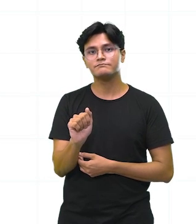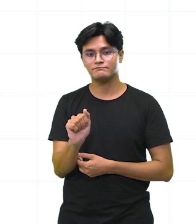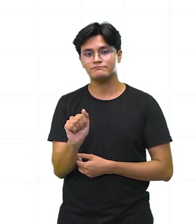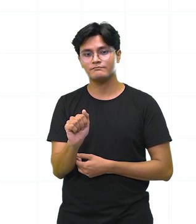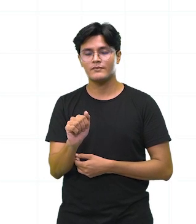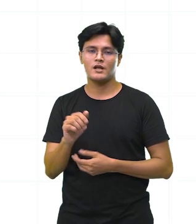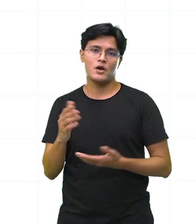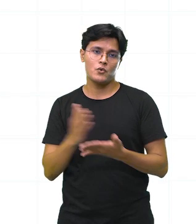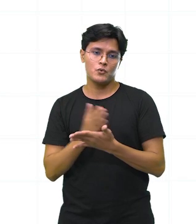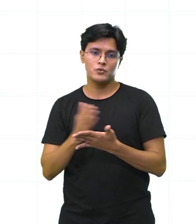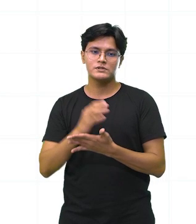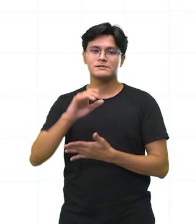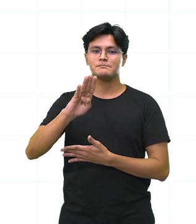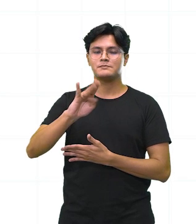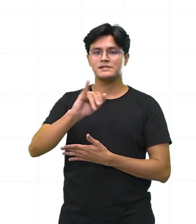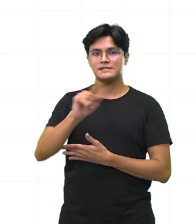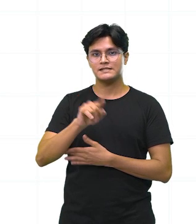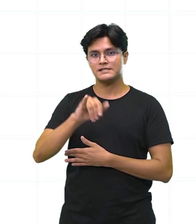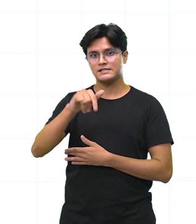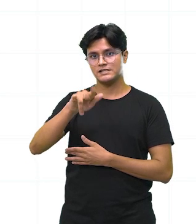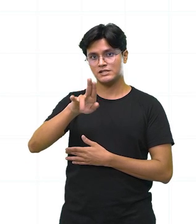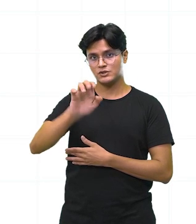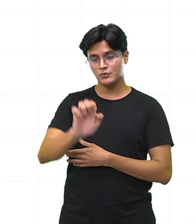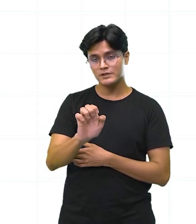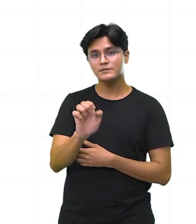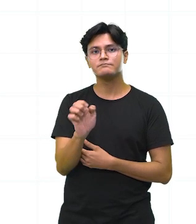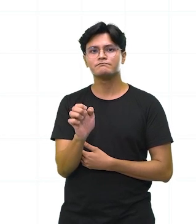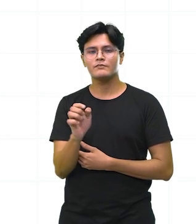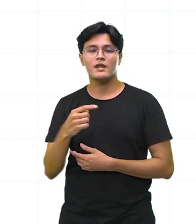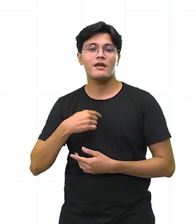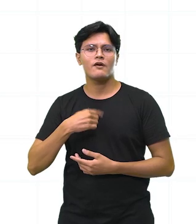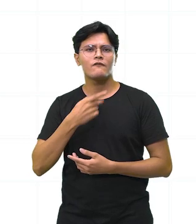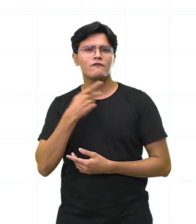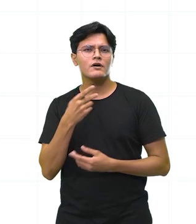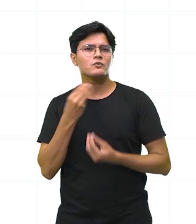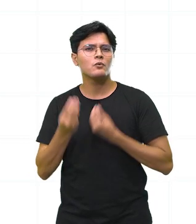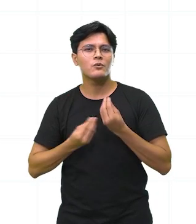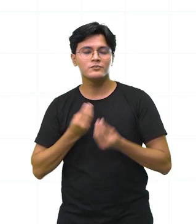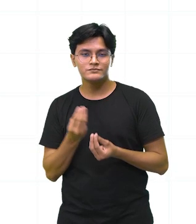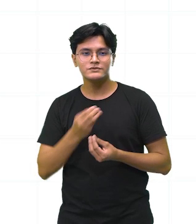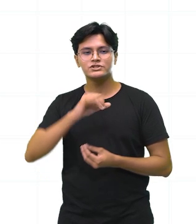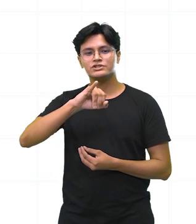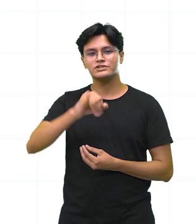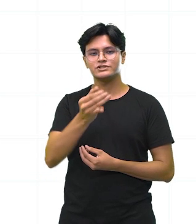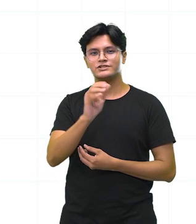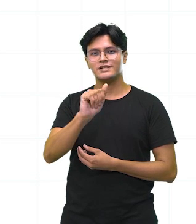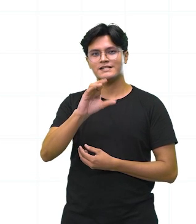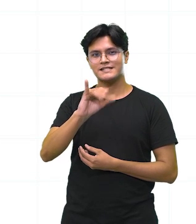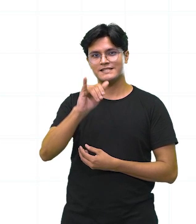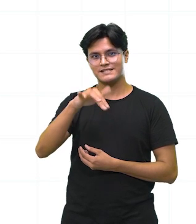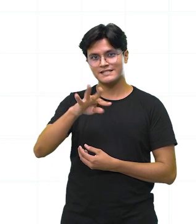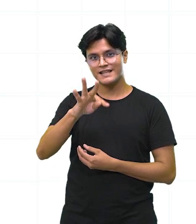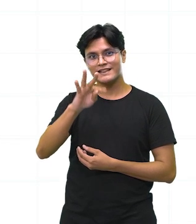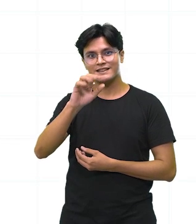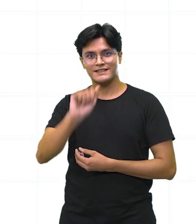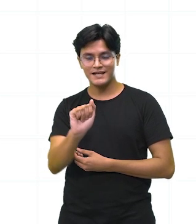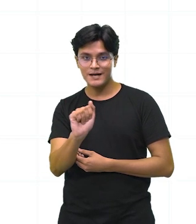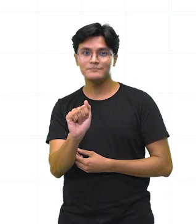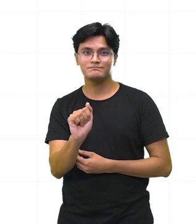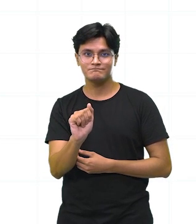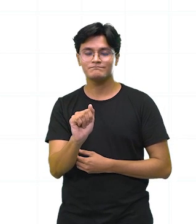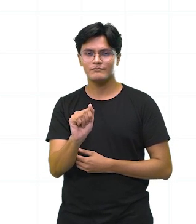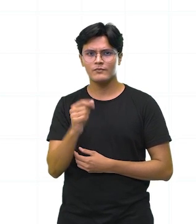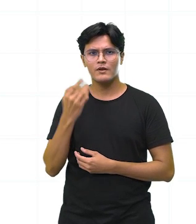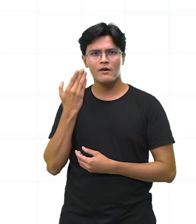onde mas desde criança eu fui ensinado assim né que é uma Jacinta E aí a gente vê que tem Jacina aqui